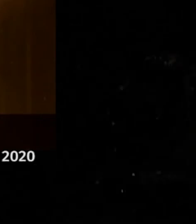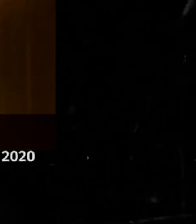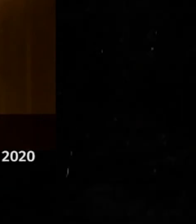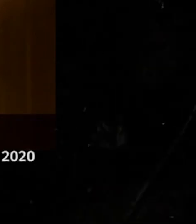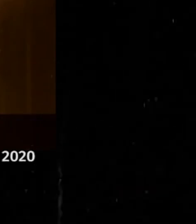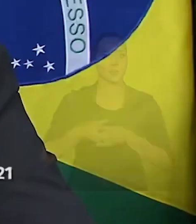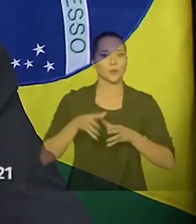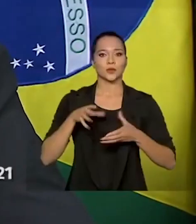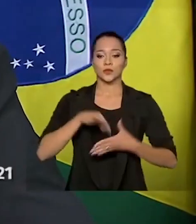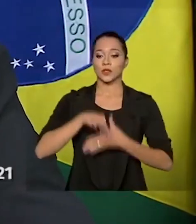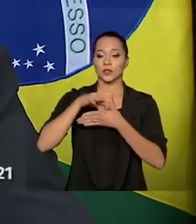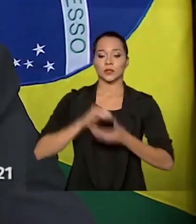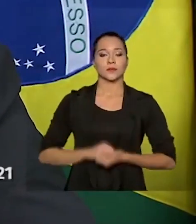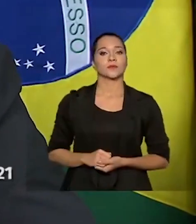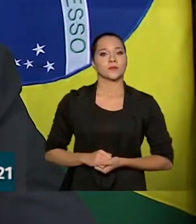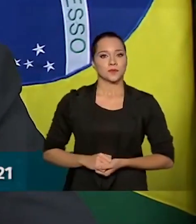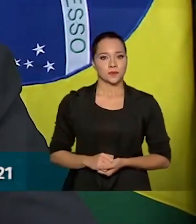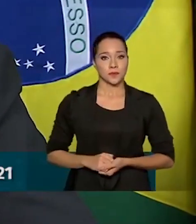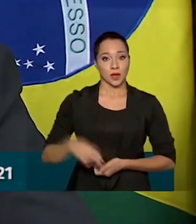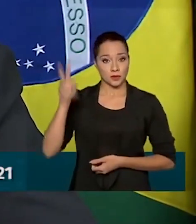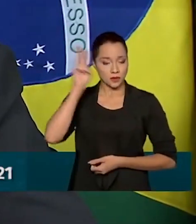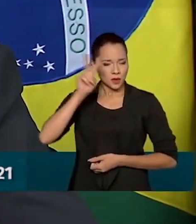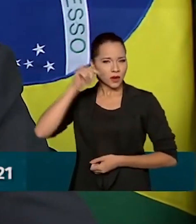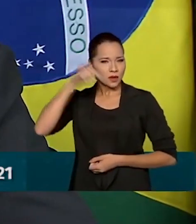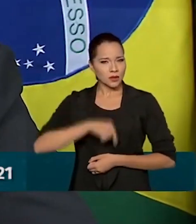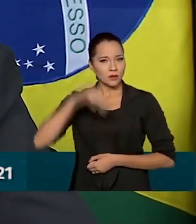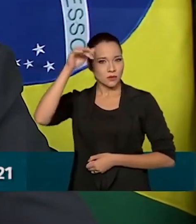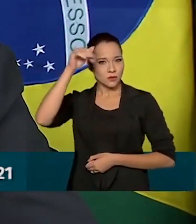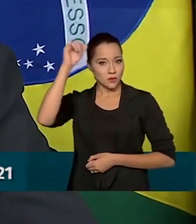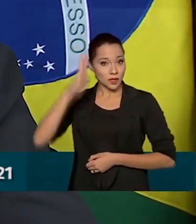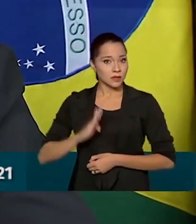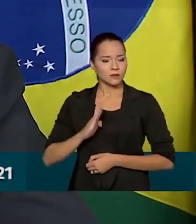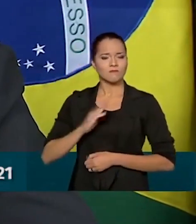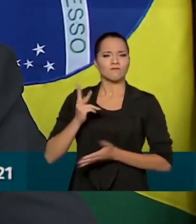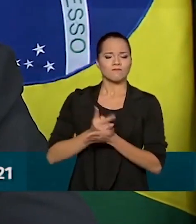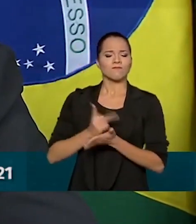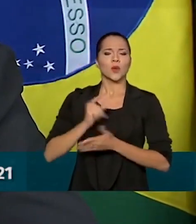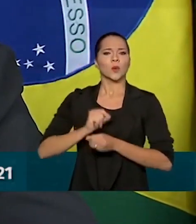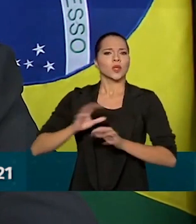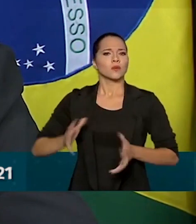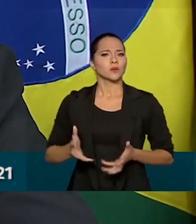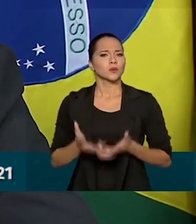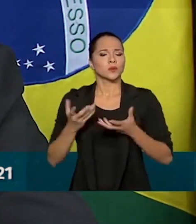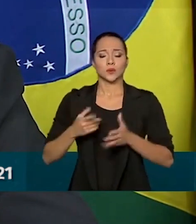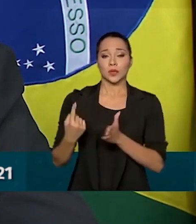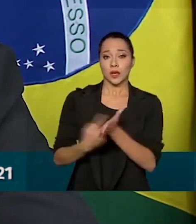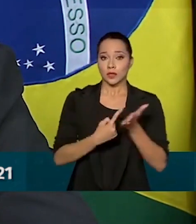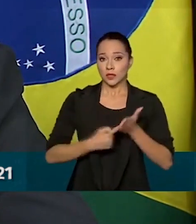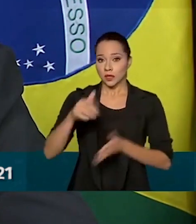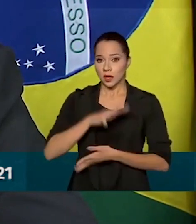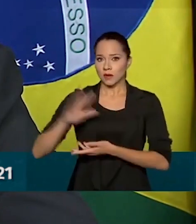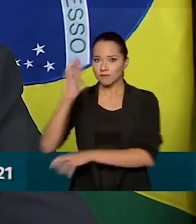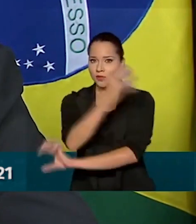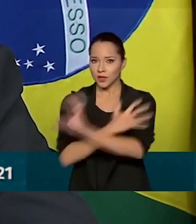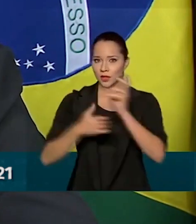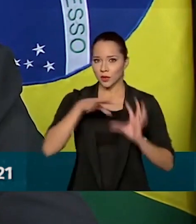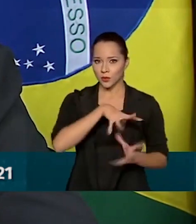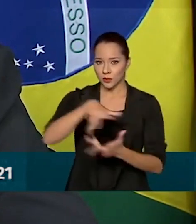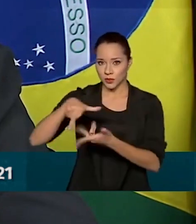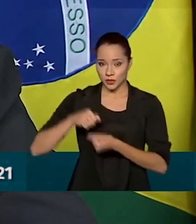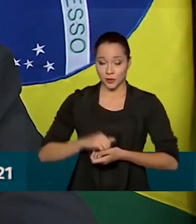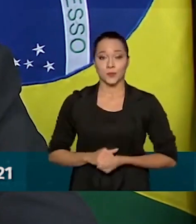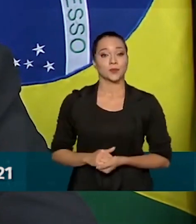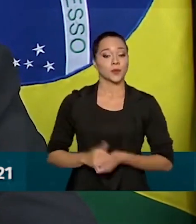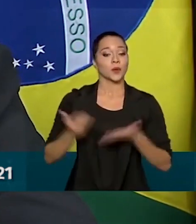o próprio Brasil. Historicamente, o Brasil é voz ativa na construção da agenda ambiental global.